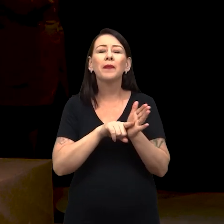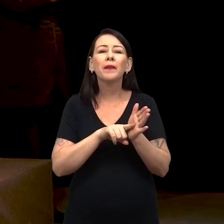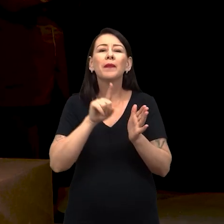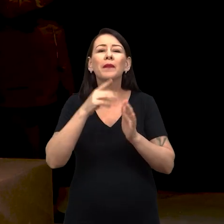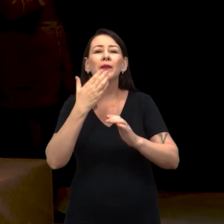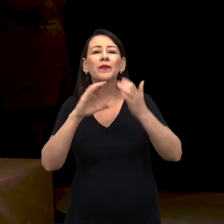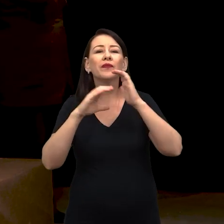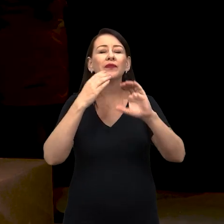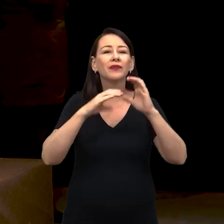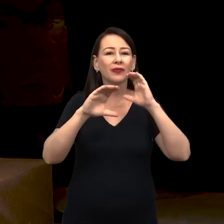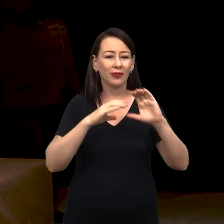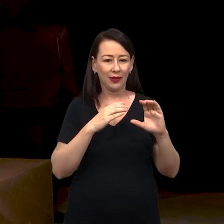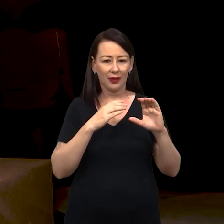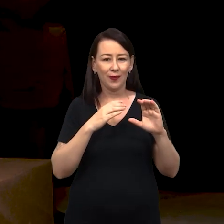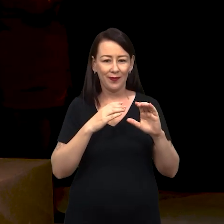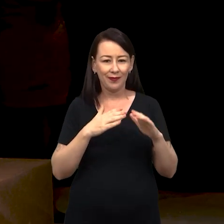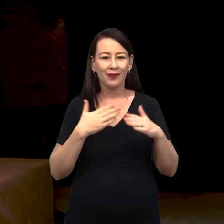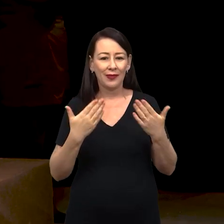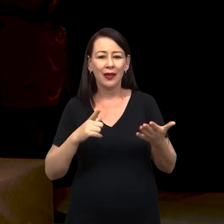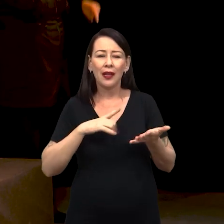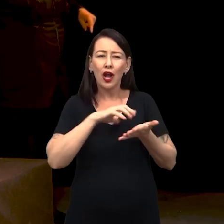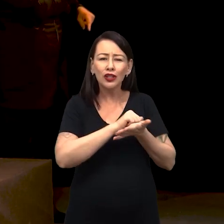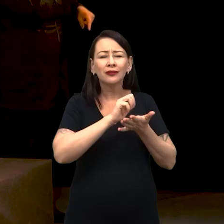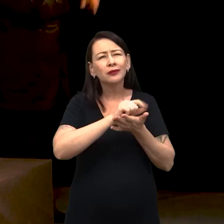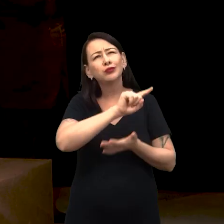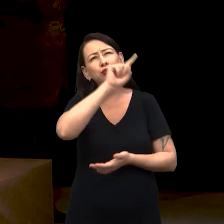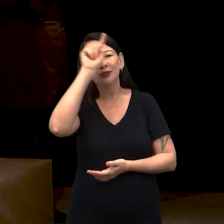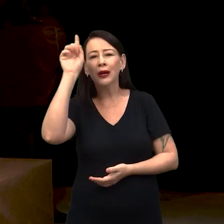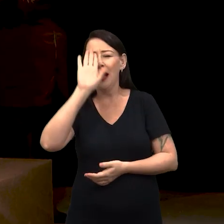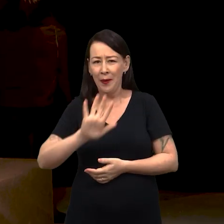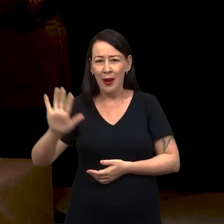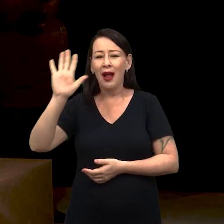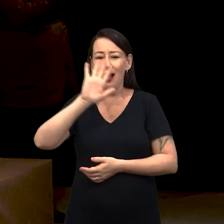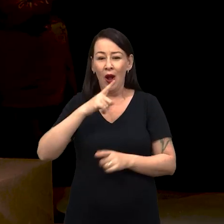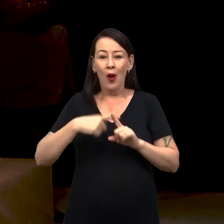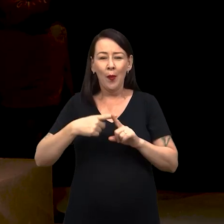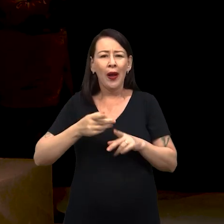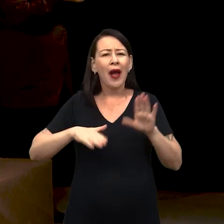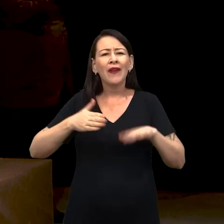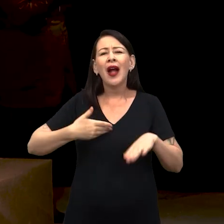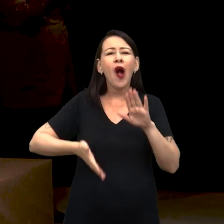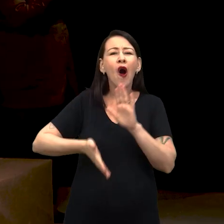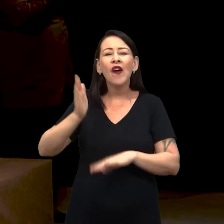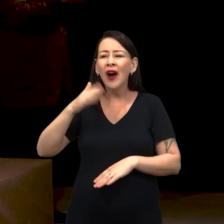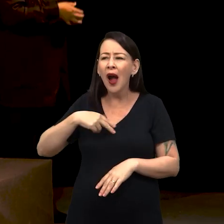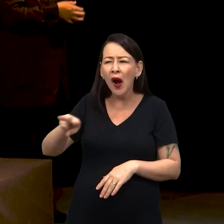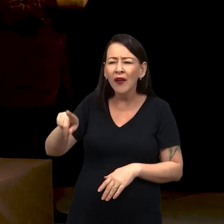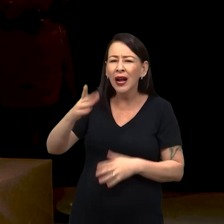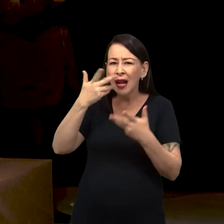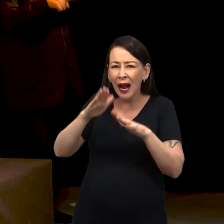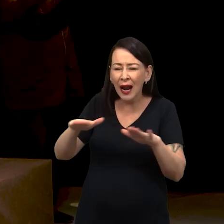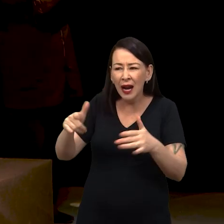que é também uma pesquisa dos cantos de trabalho. Então, tenho registrado Brasil afora também, porque quando eu vou para uns